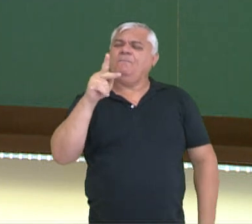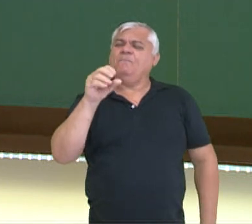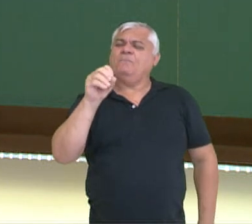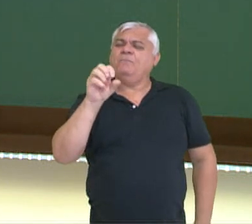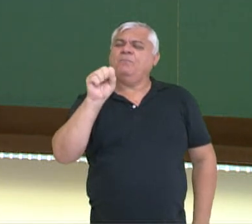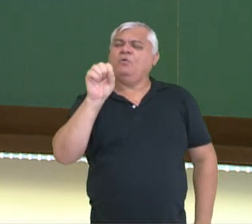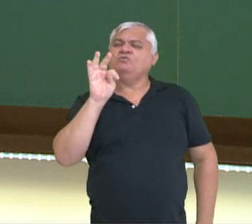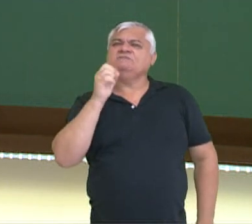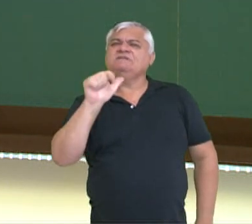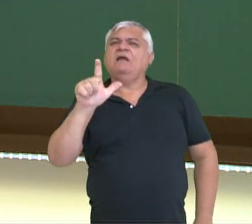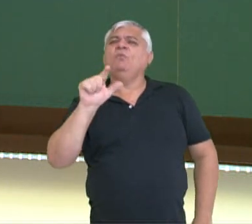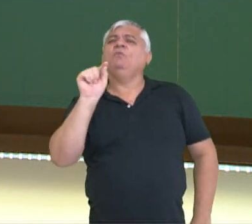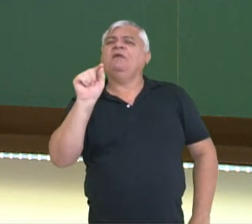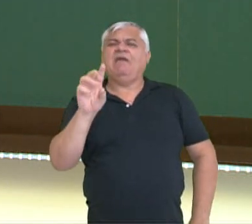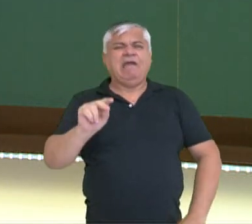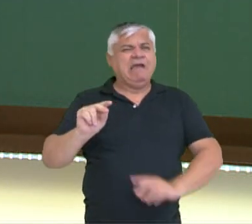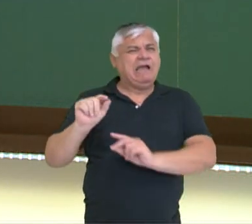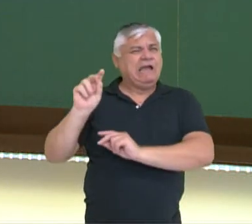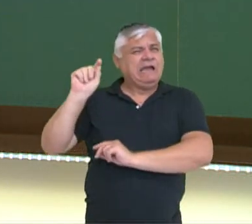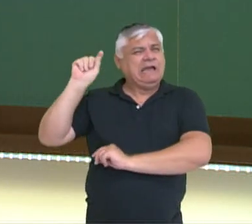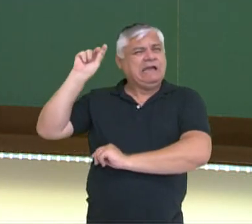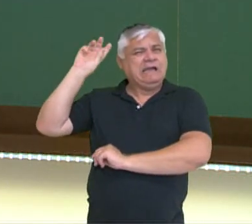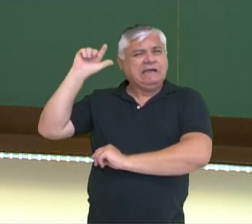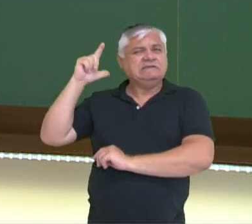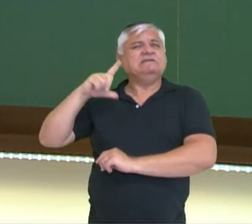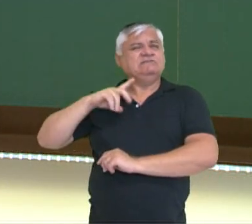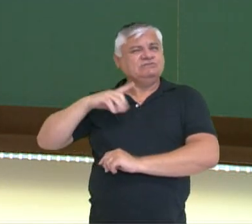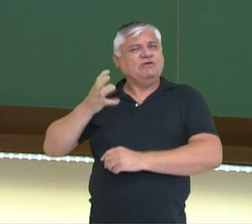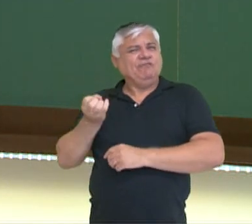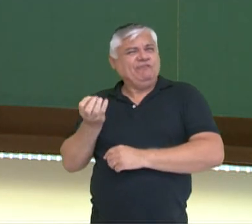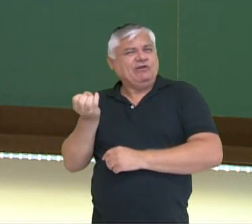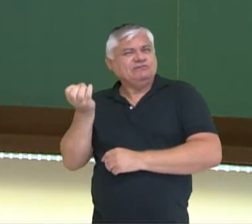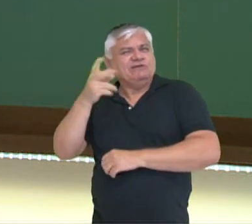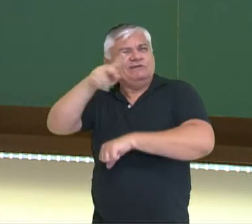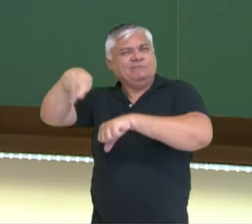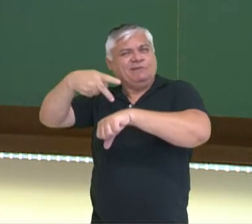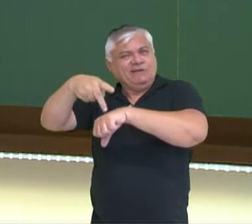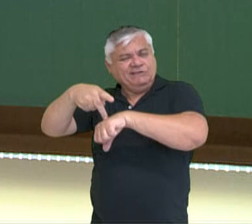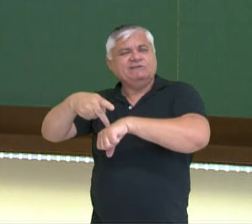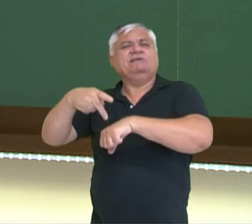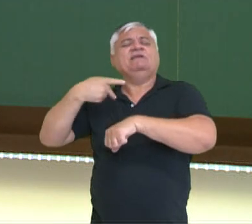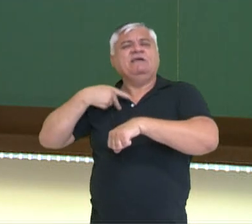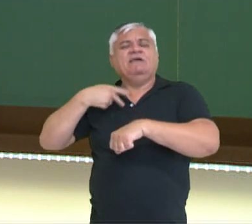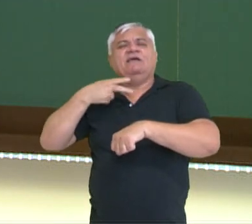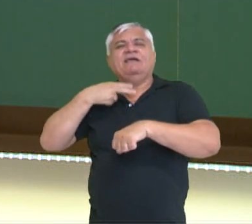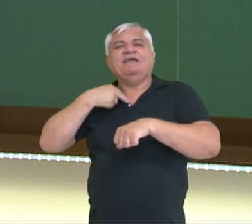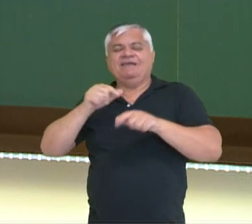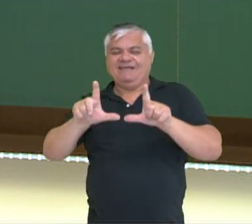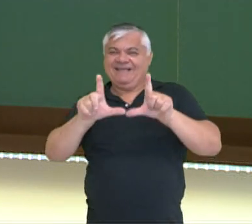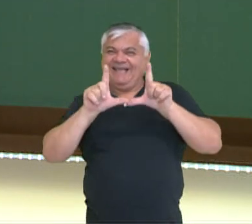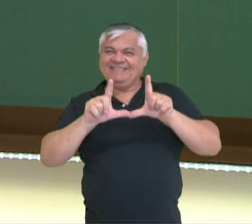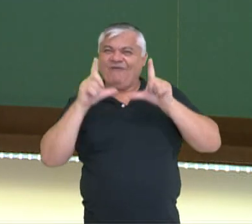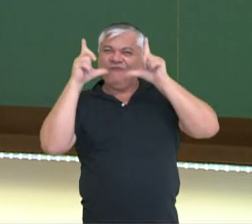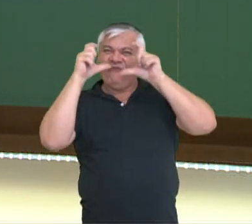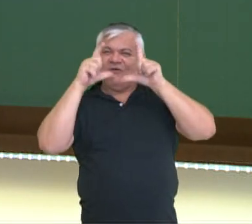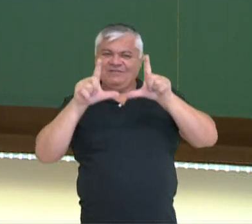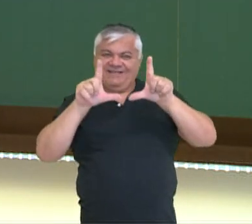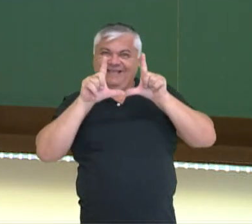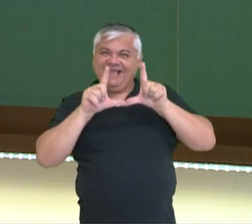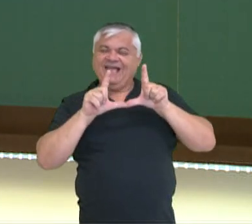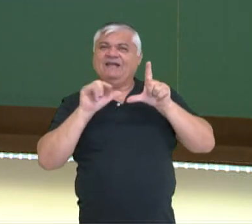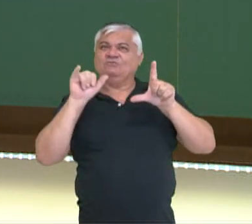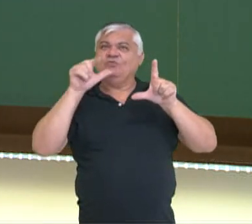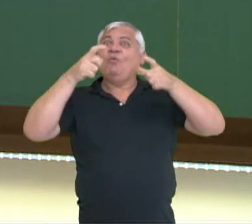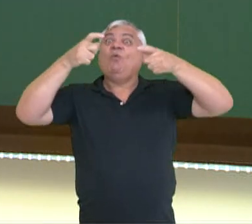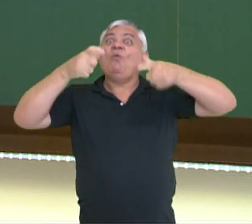o costume de quando nós outros íamos de viagem, quando estávamos viajando, de enviar um cartão postal, que era uma imagem